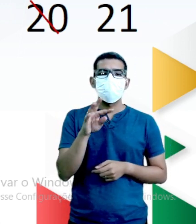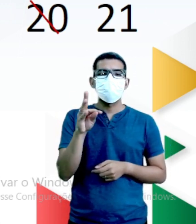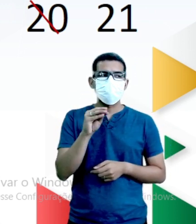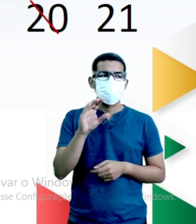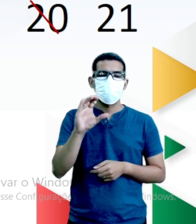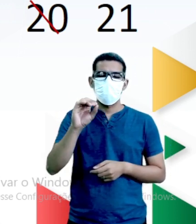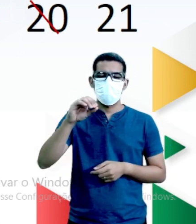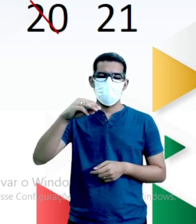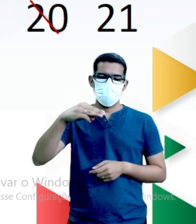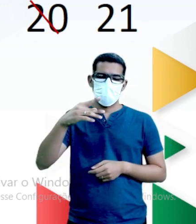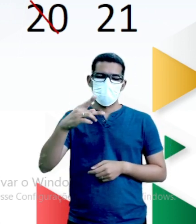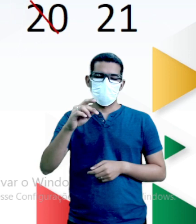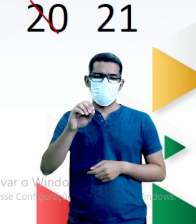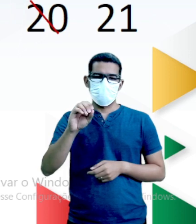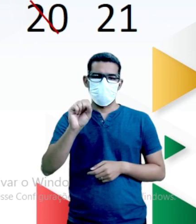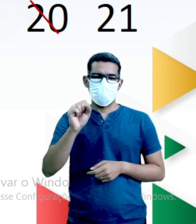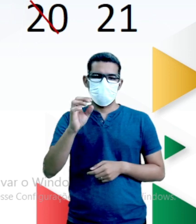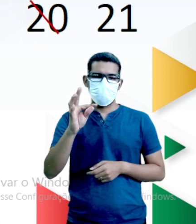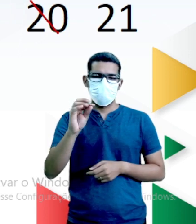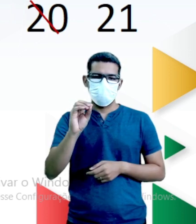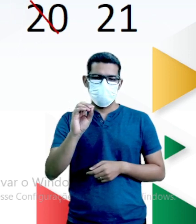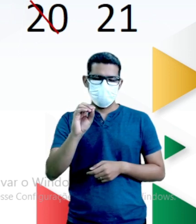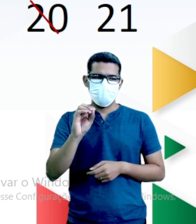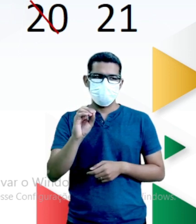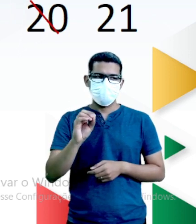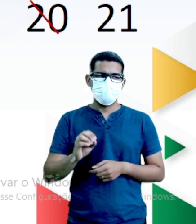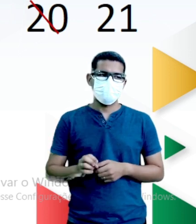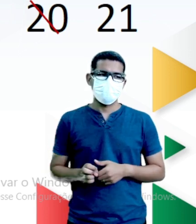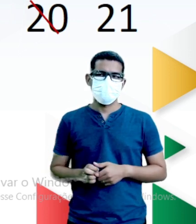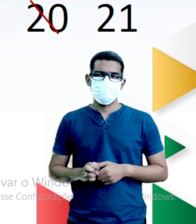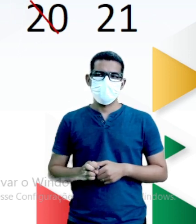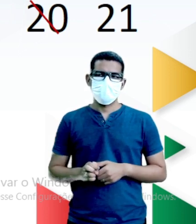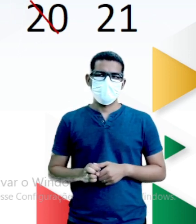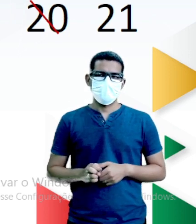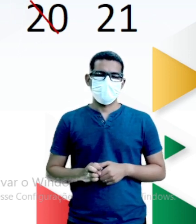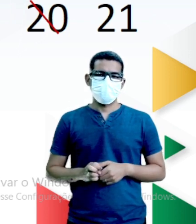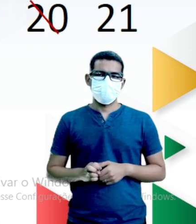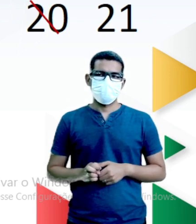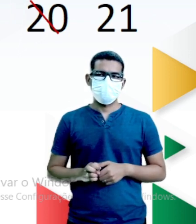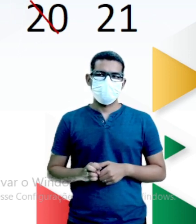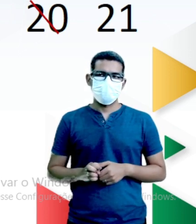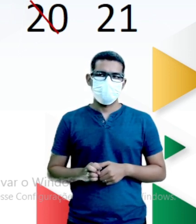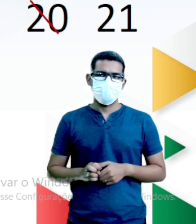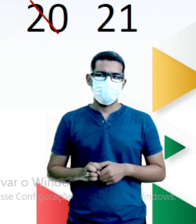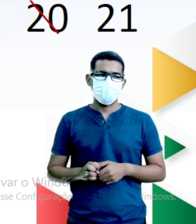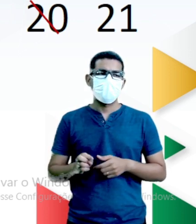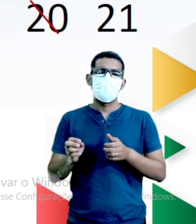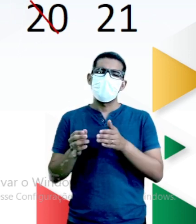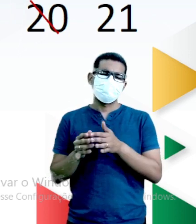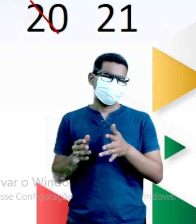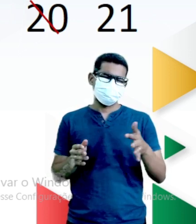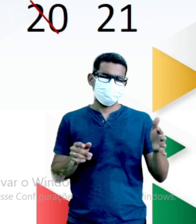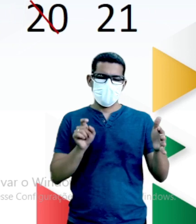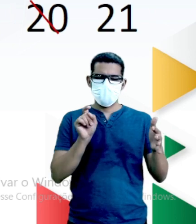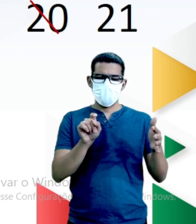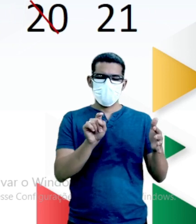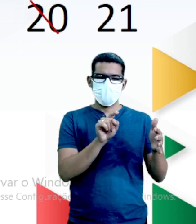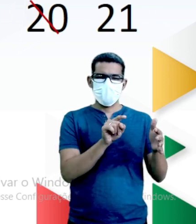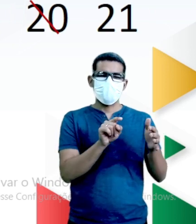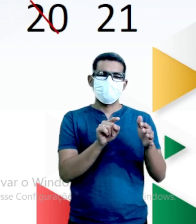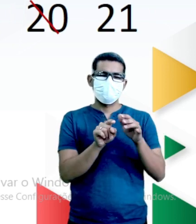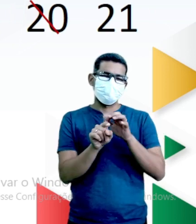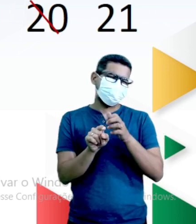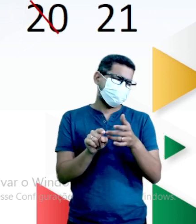composto, 16, 18, 20, 22. Então, e aí segue os demais aí, os tracinhos aí dando